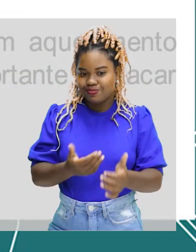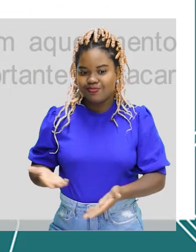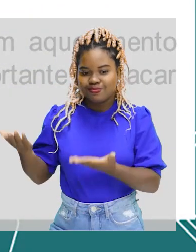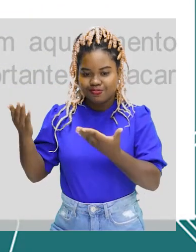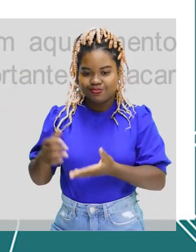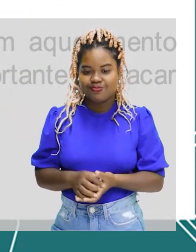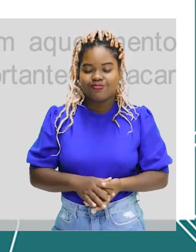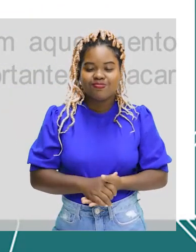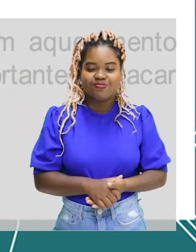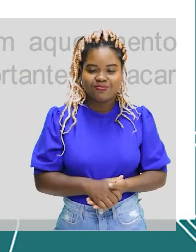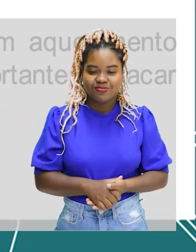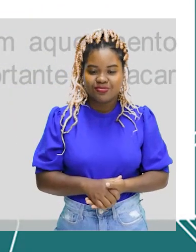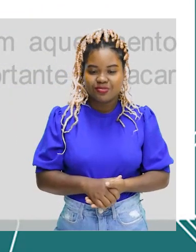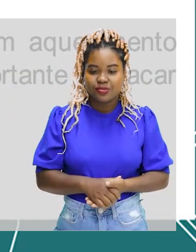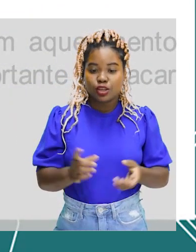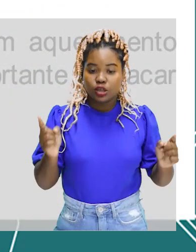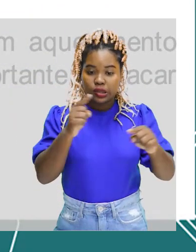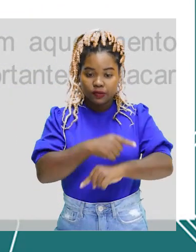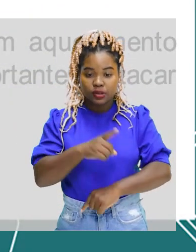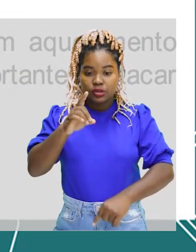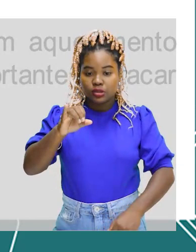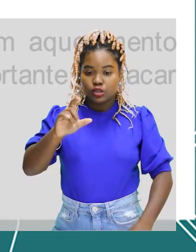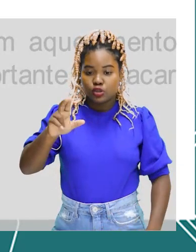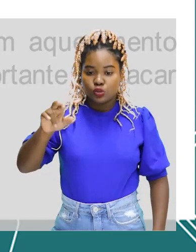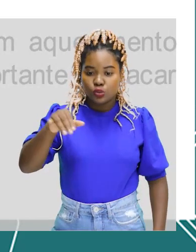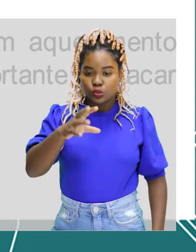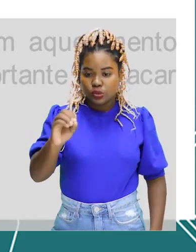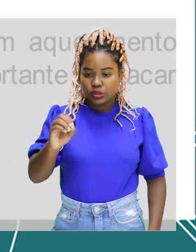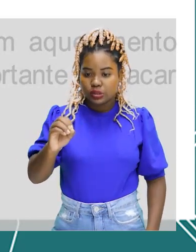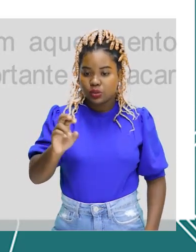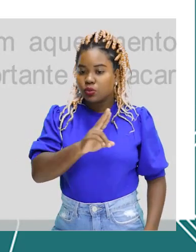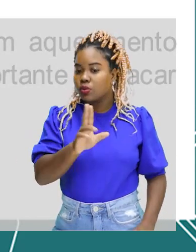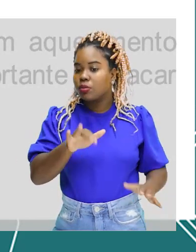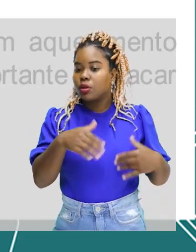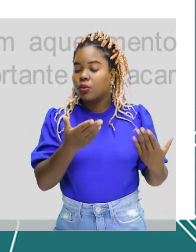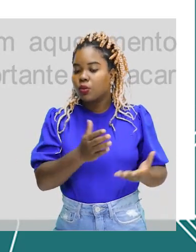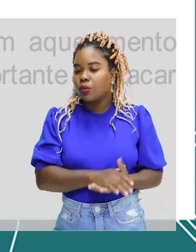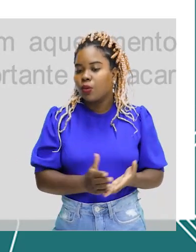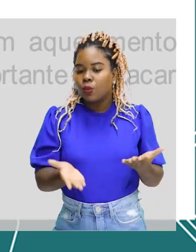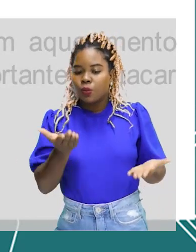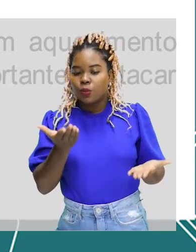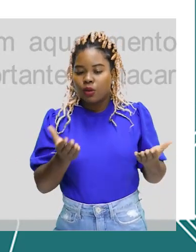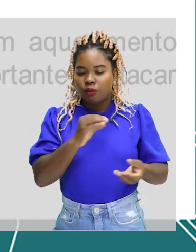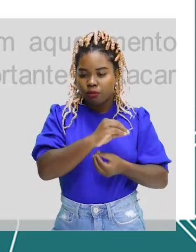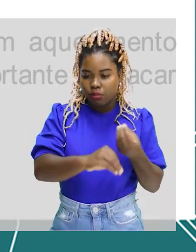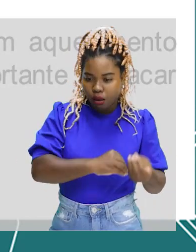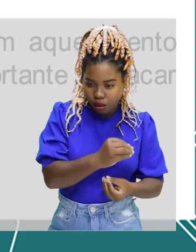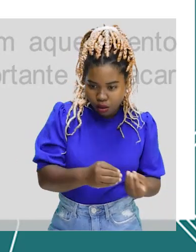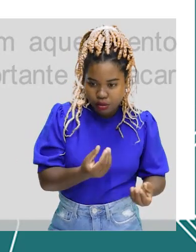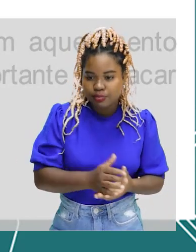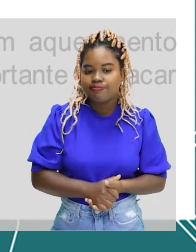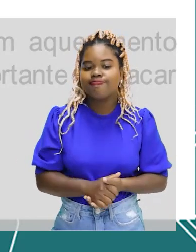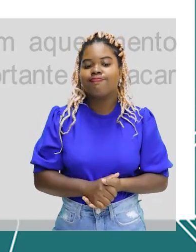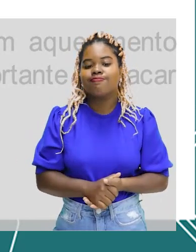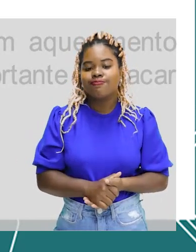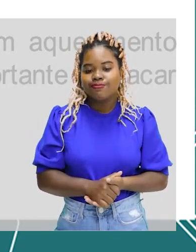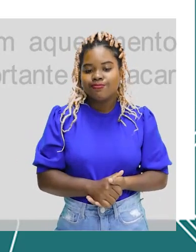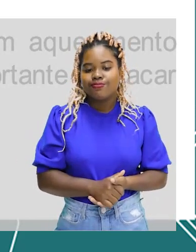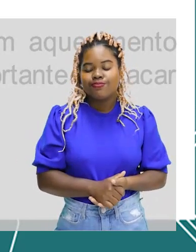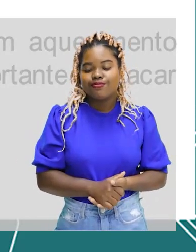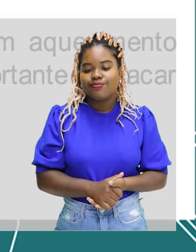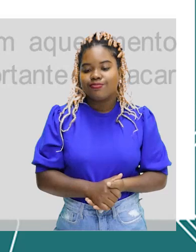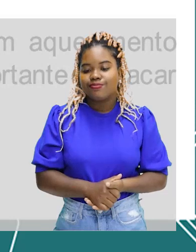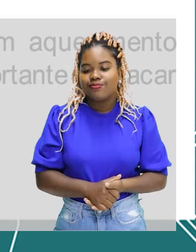inversa à diluição chama-se concentração da solução, né? Tornar a solução